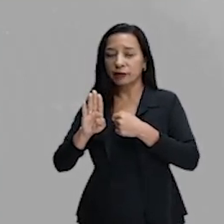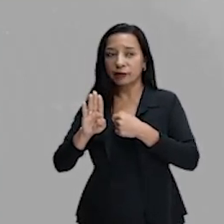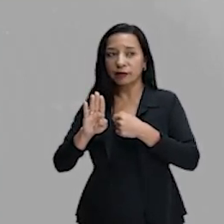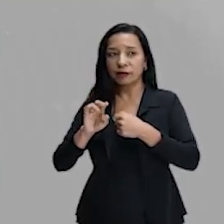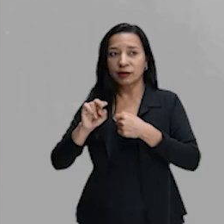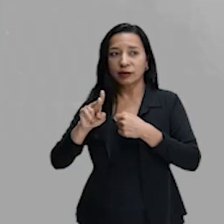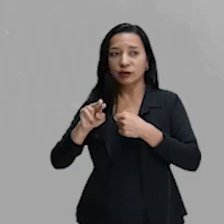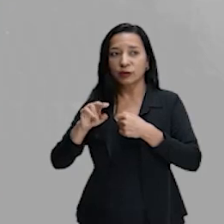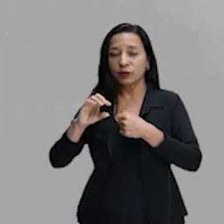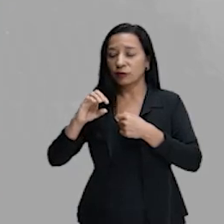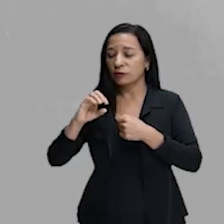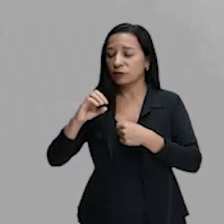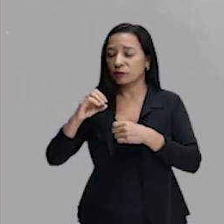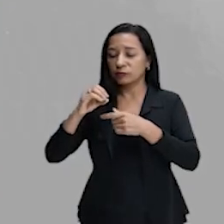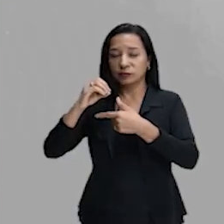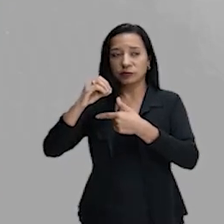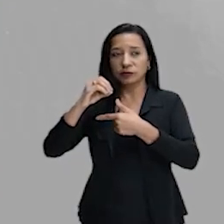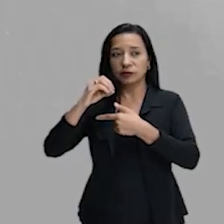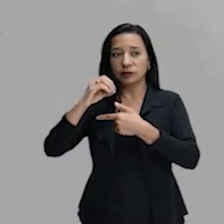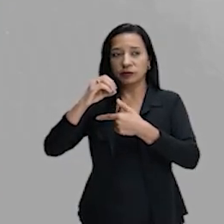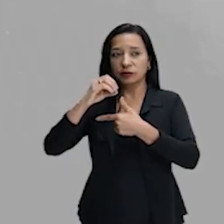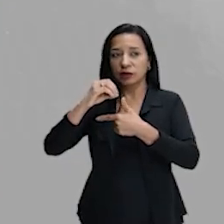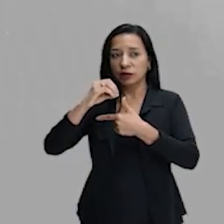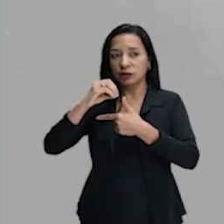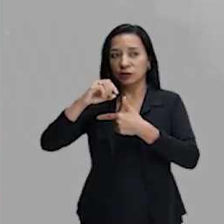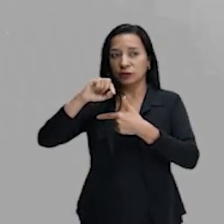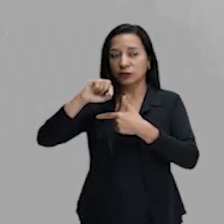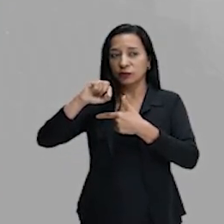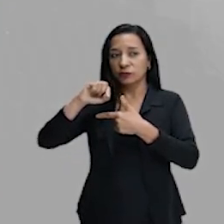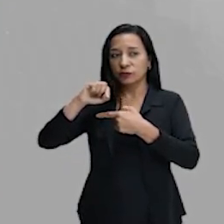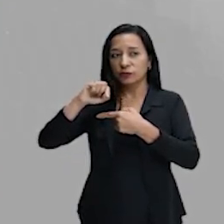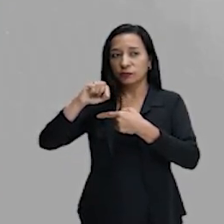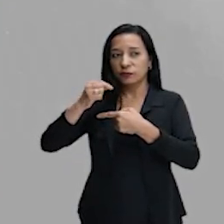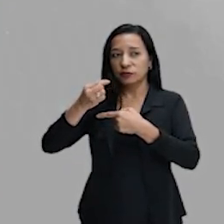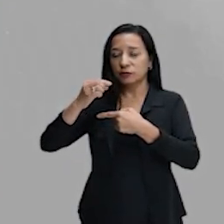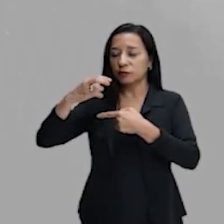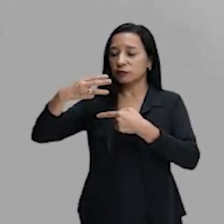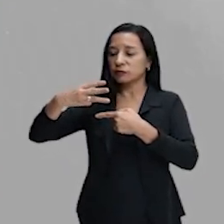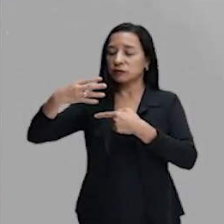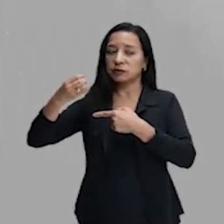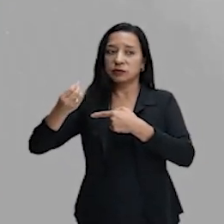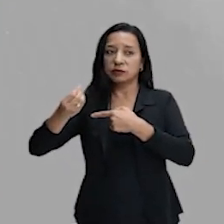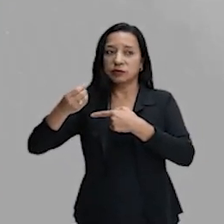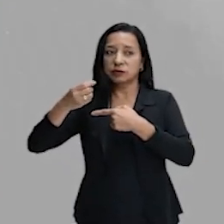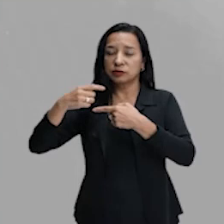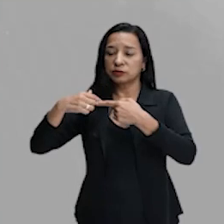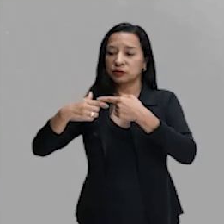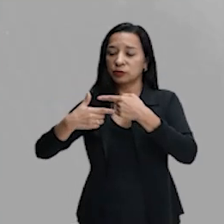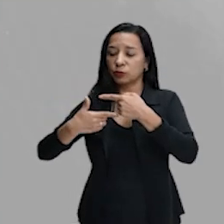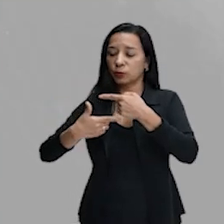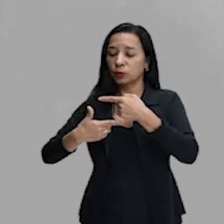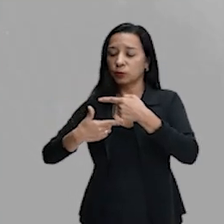0,36 dividido por 2 tá e aqui você vai ter